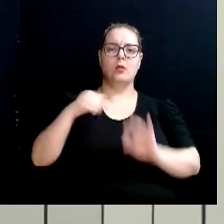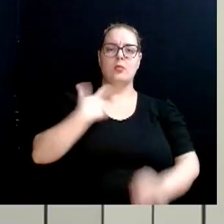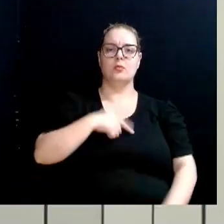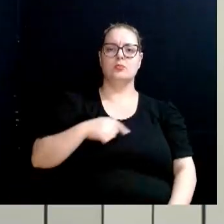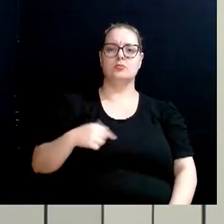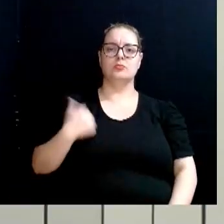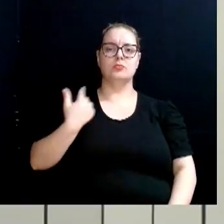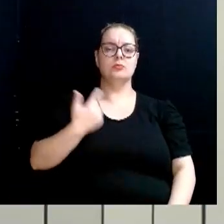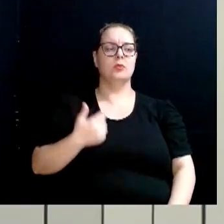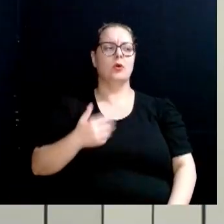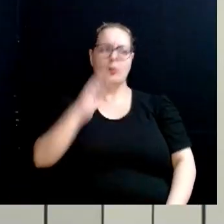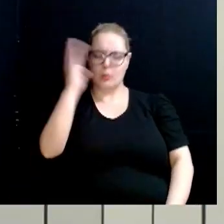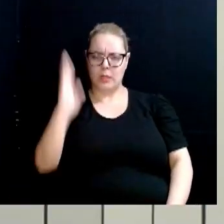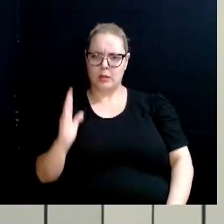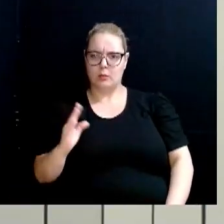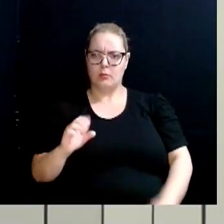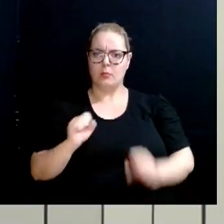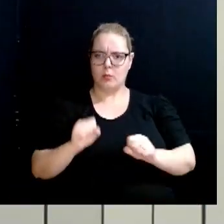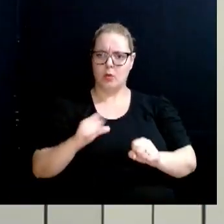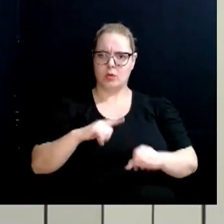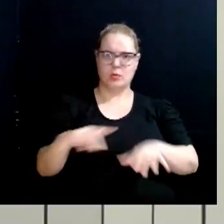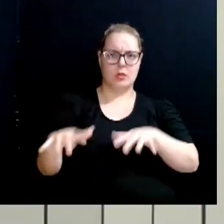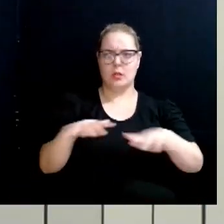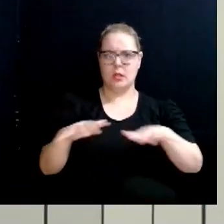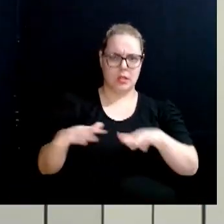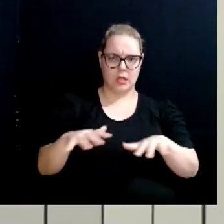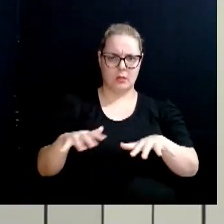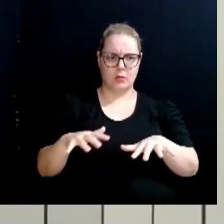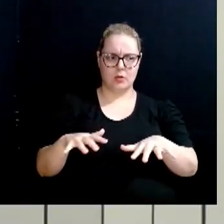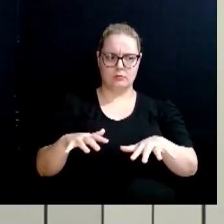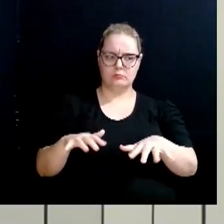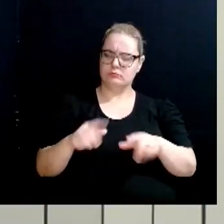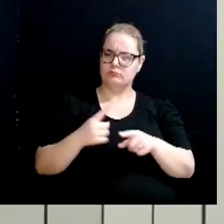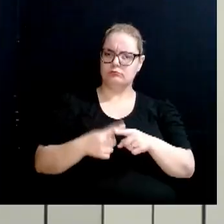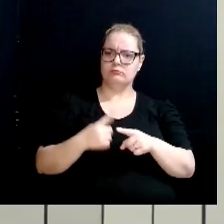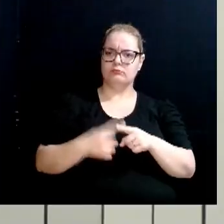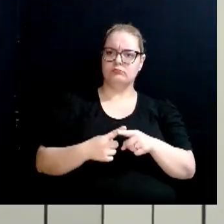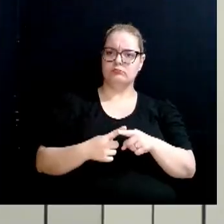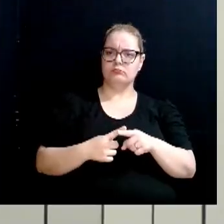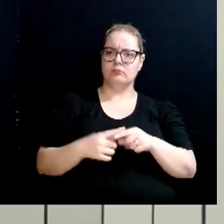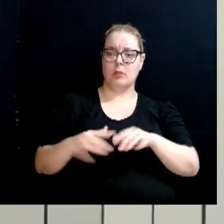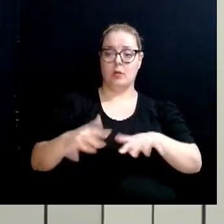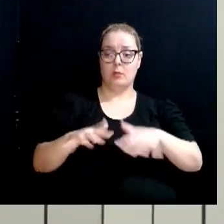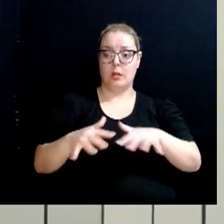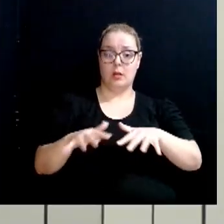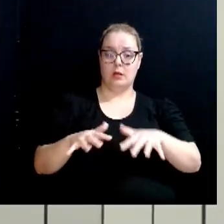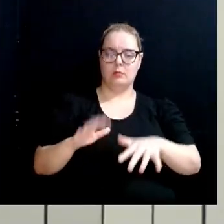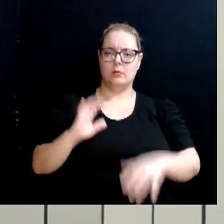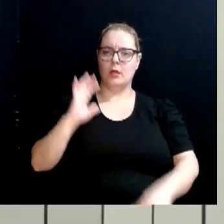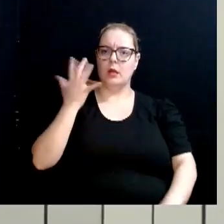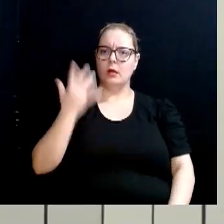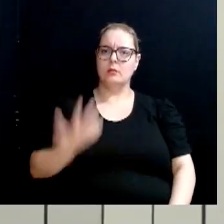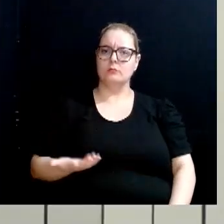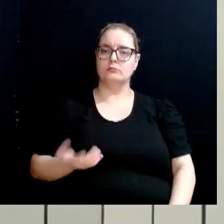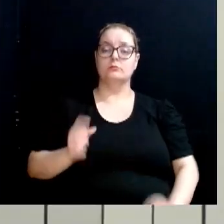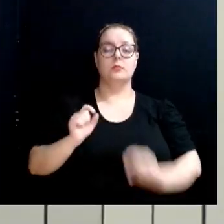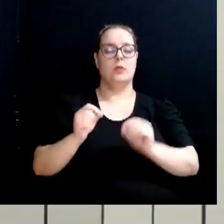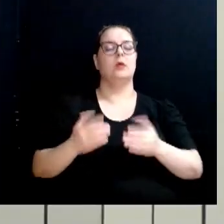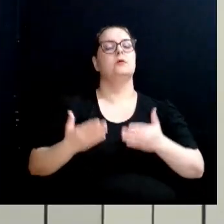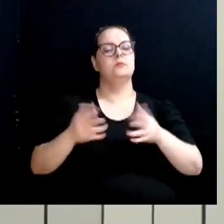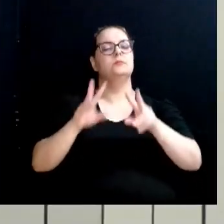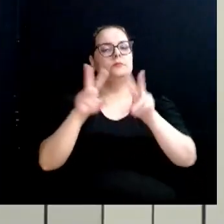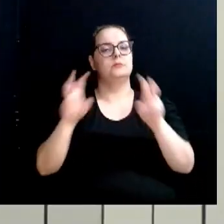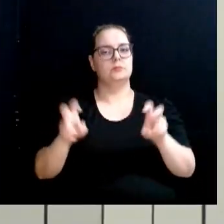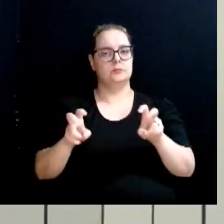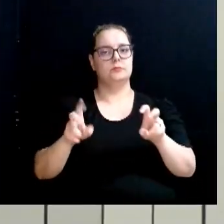Brasil pode ter terremotos? E por que esses tremores acontecem? Quem traz esse tema é a